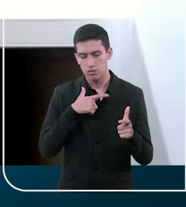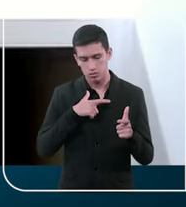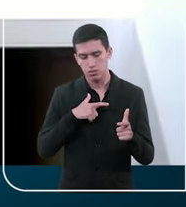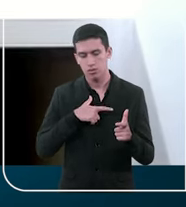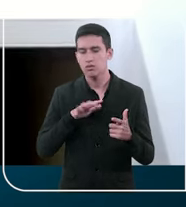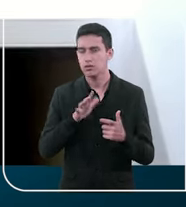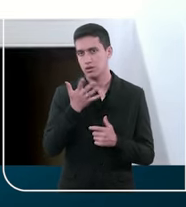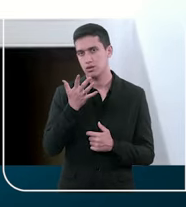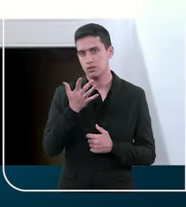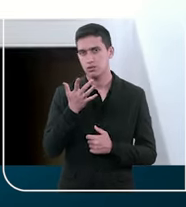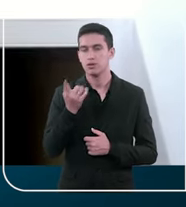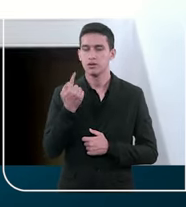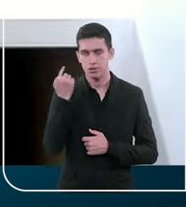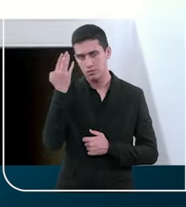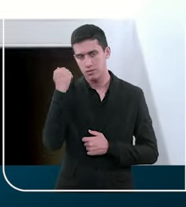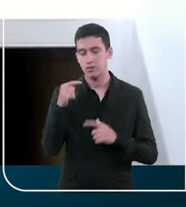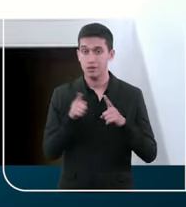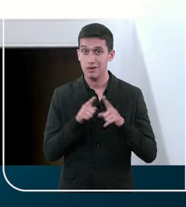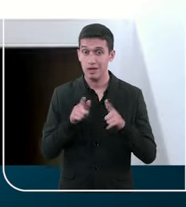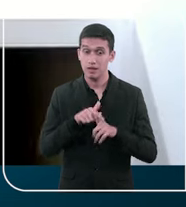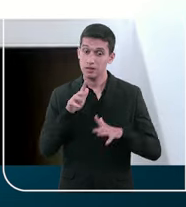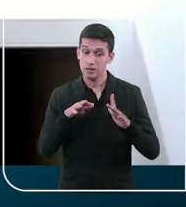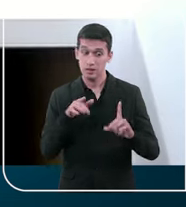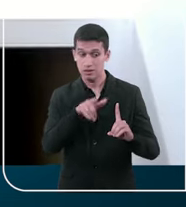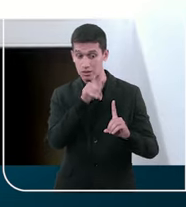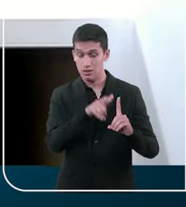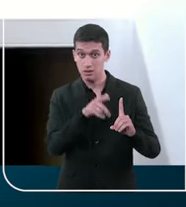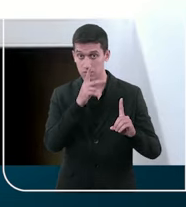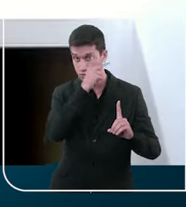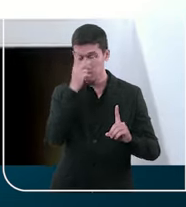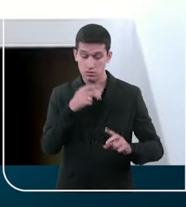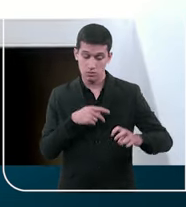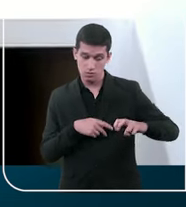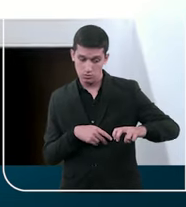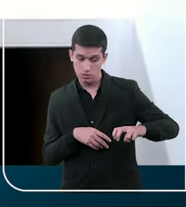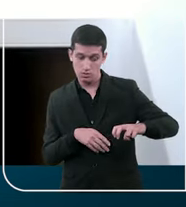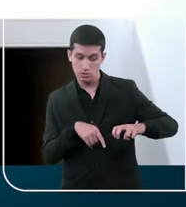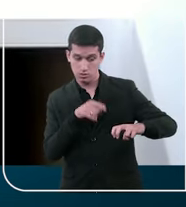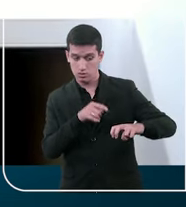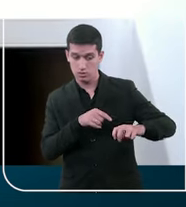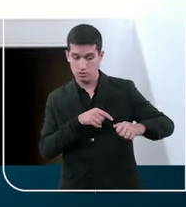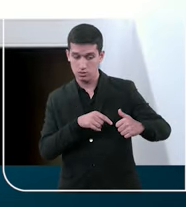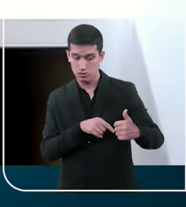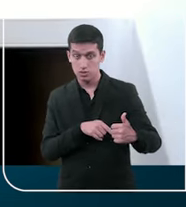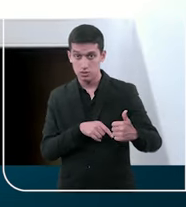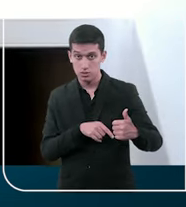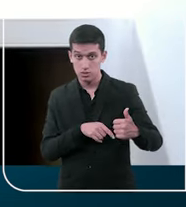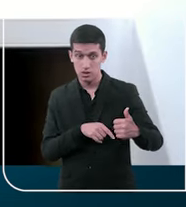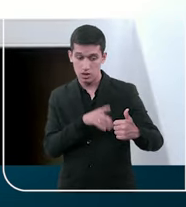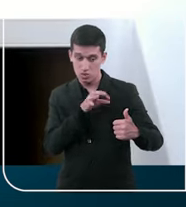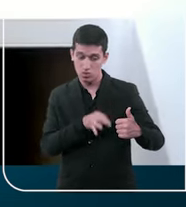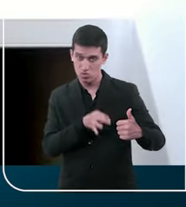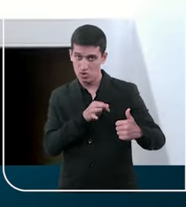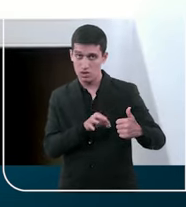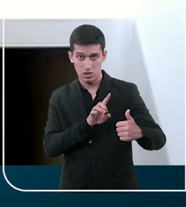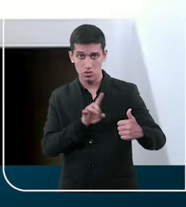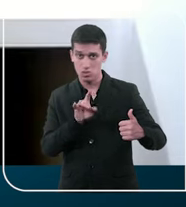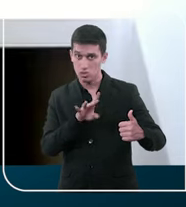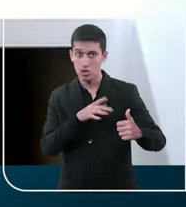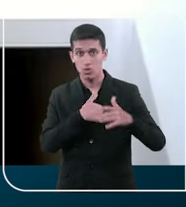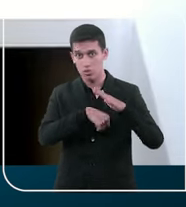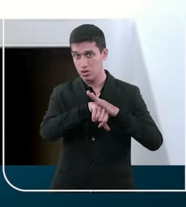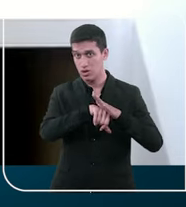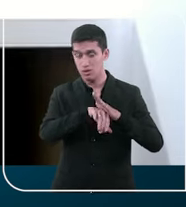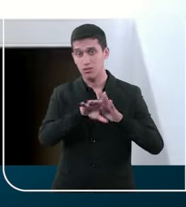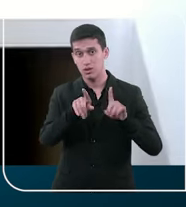maioria das hipóteses. Nós sabemos que muitas vezes é a pessoa que está sentada ali para julgamento que é julgada, e ela é julgada não só no